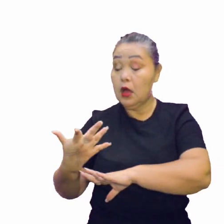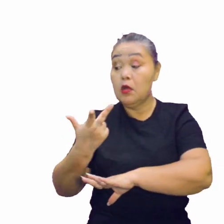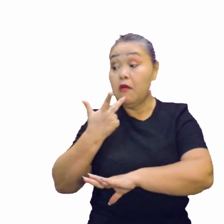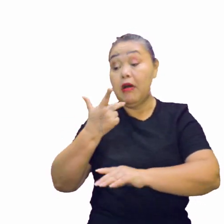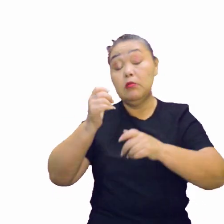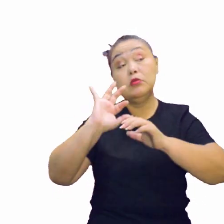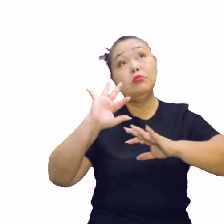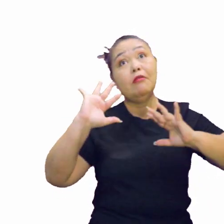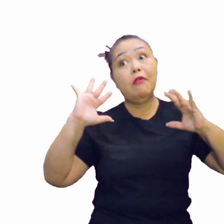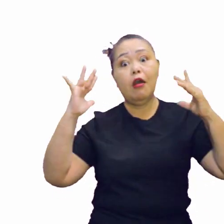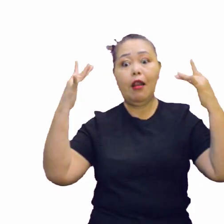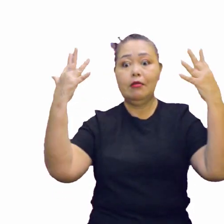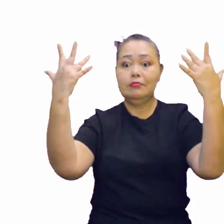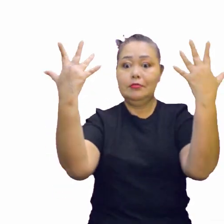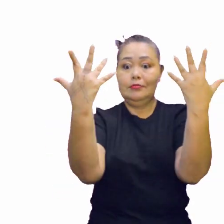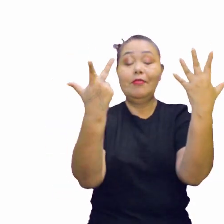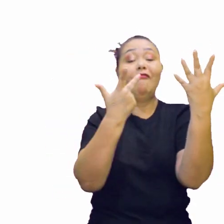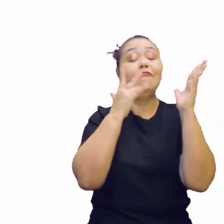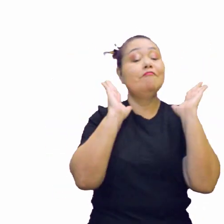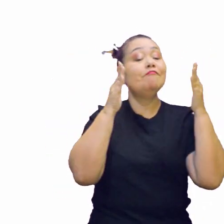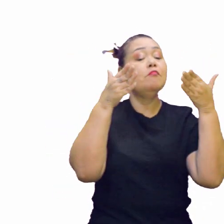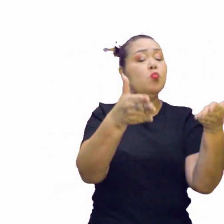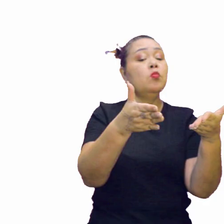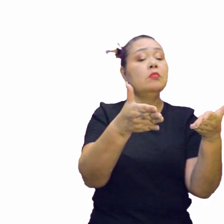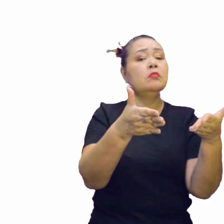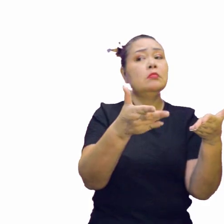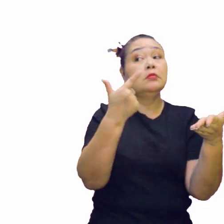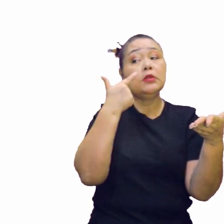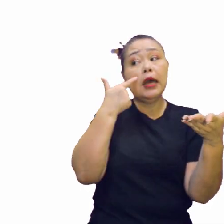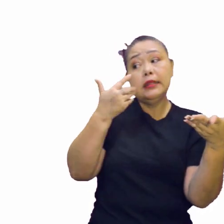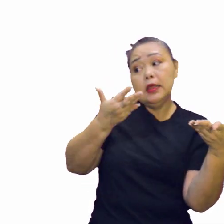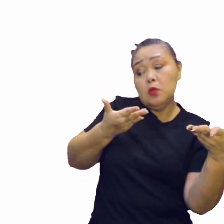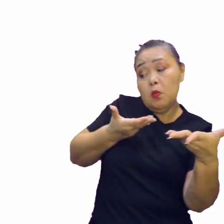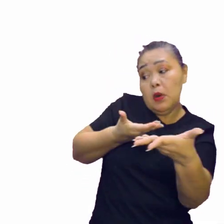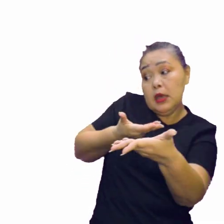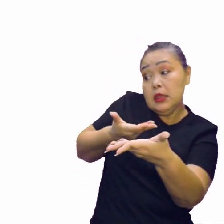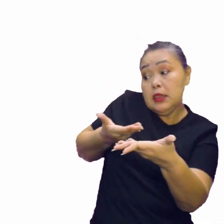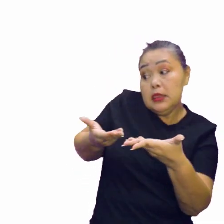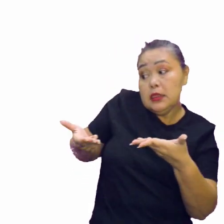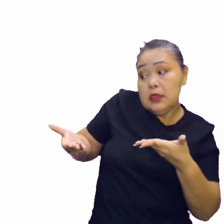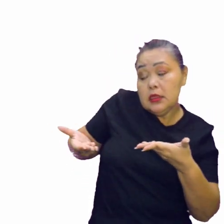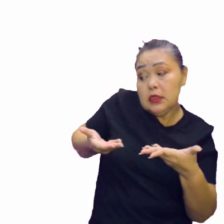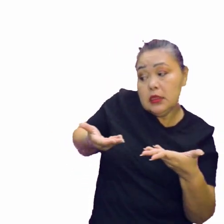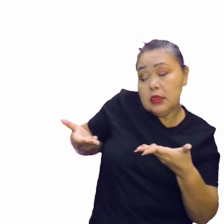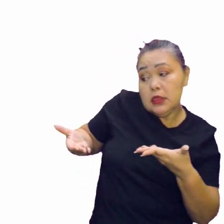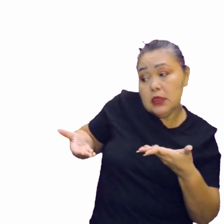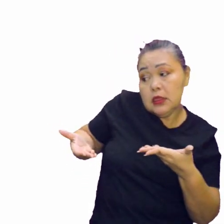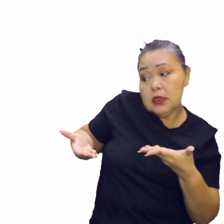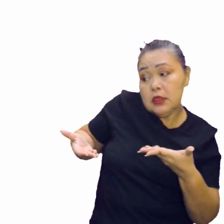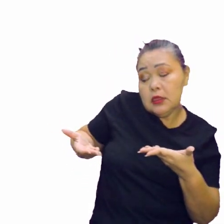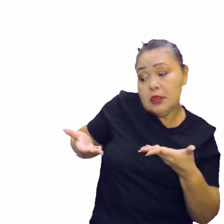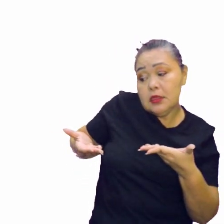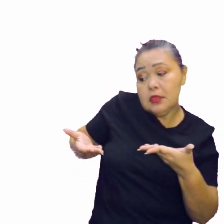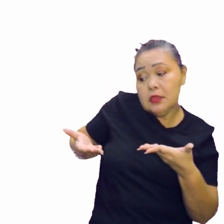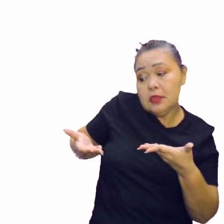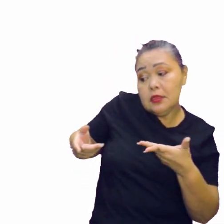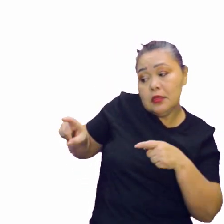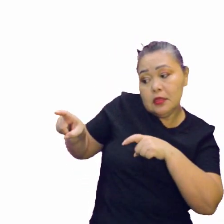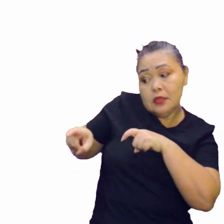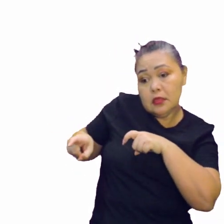que está tendo uma interação do ambiente florestal com o ambiente